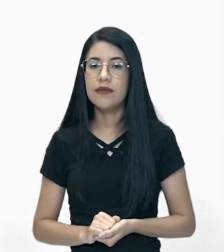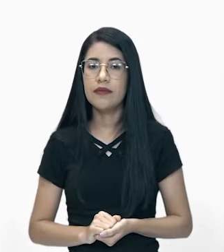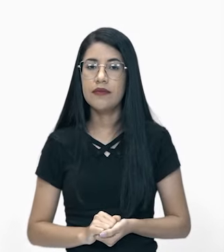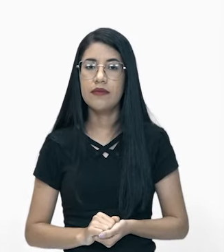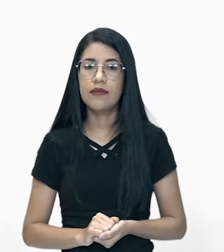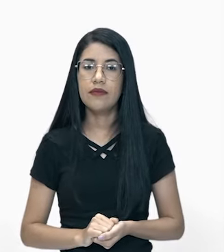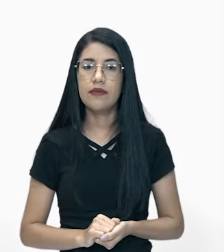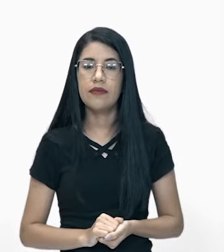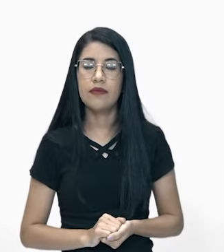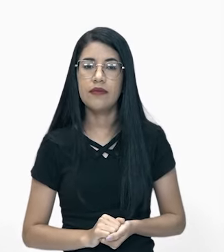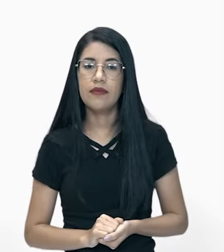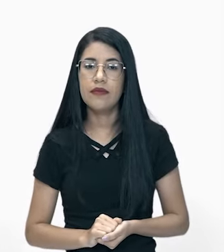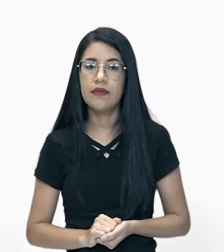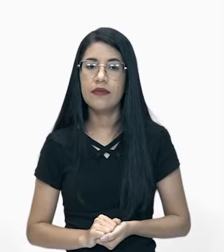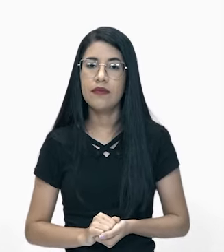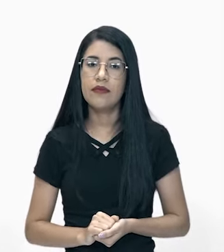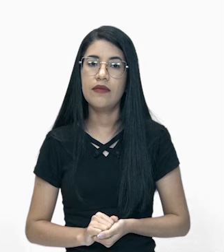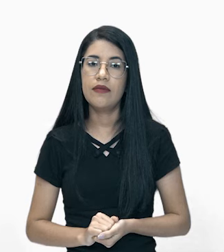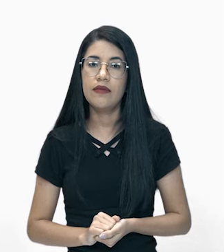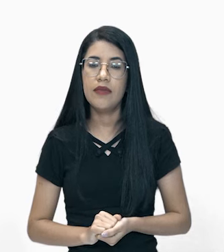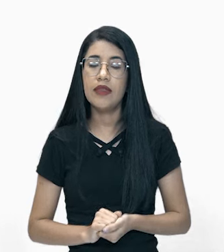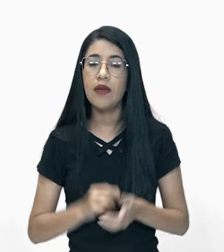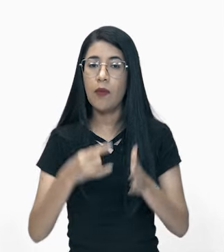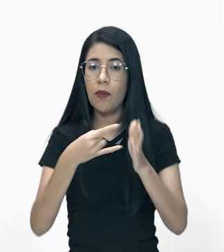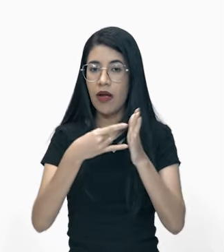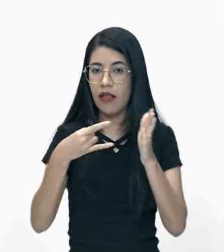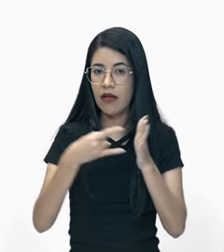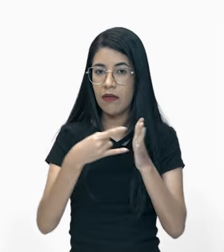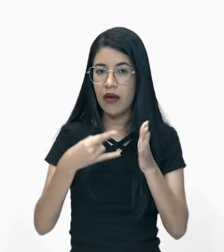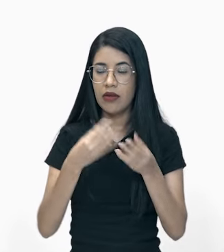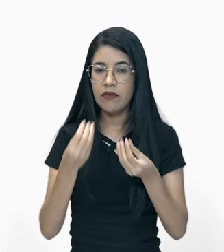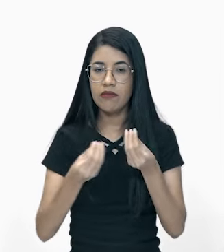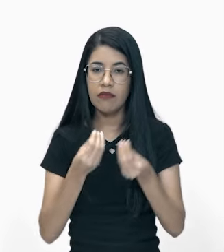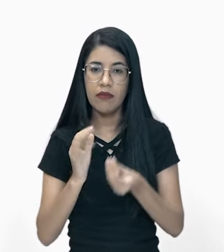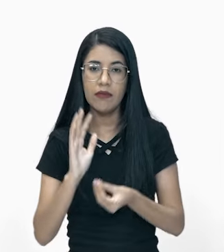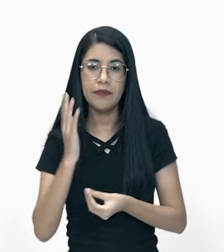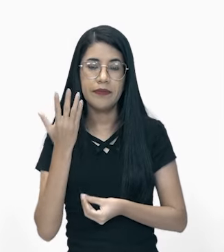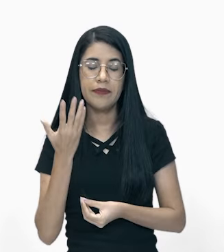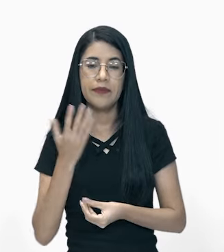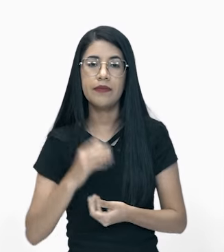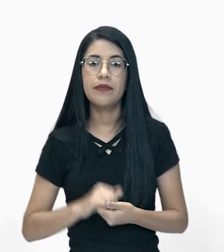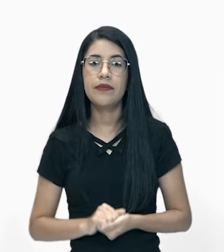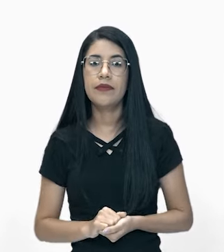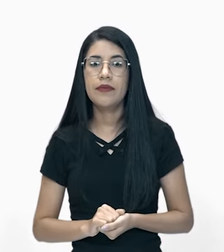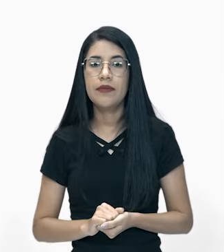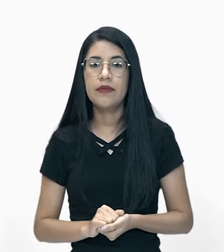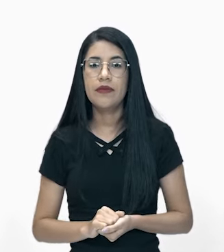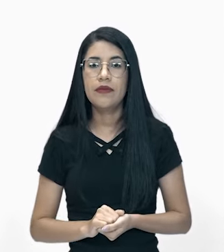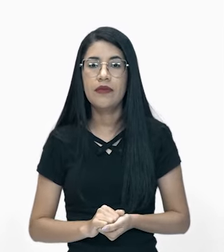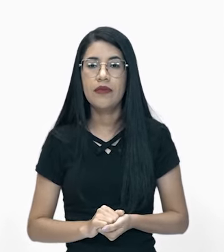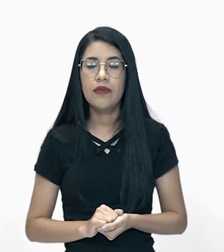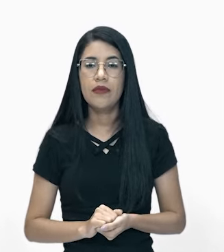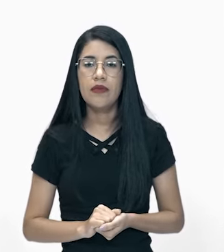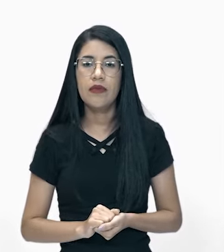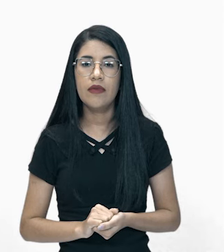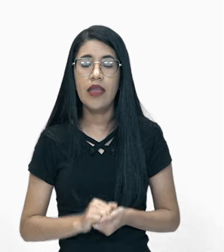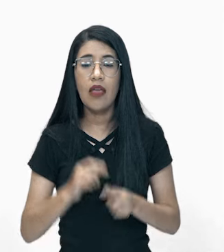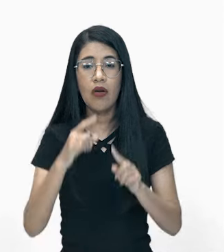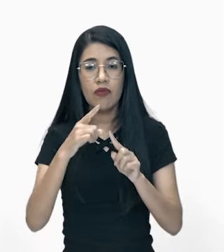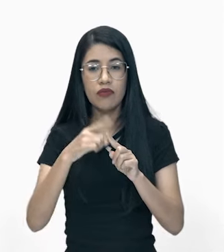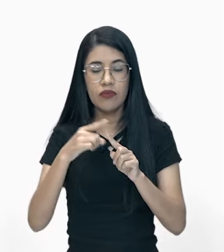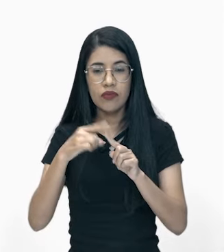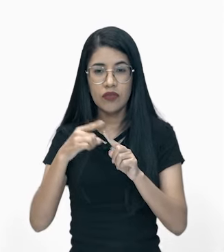lá. As ondas eletromagnéticas ou onda eletromagnética é uma forma